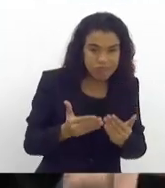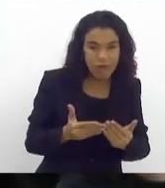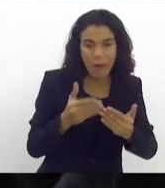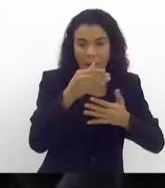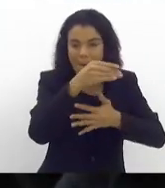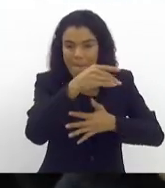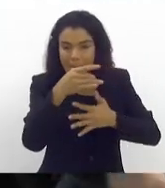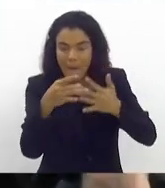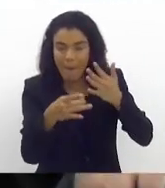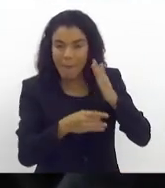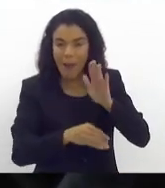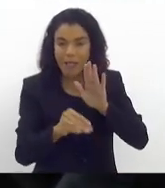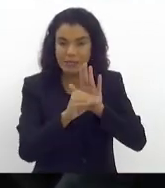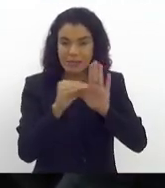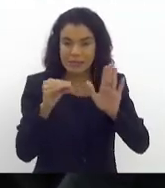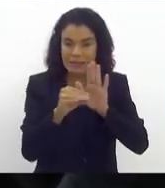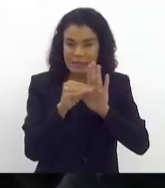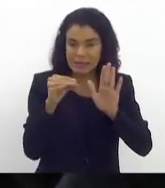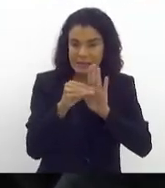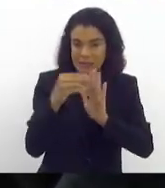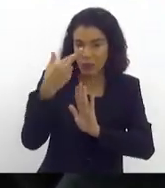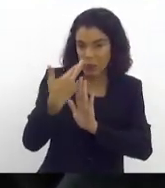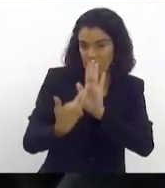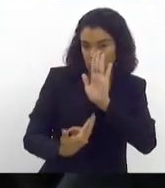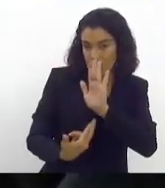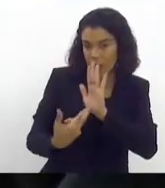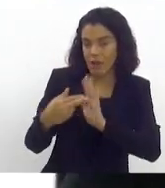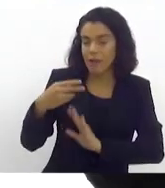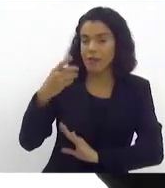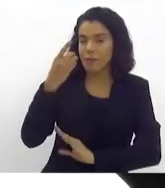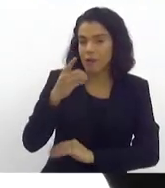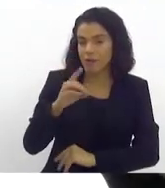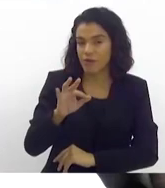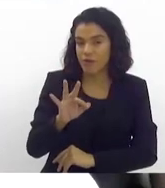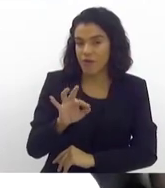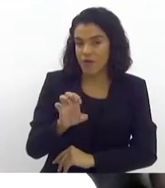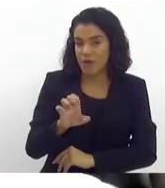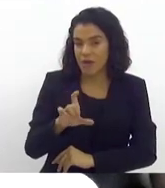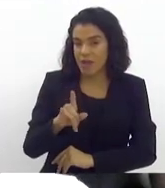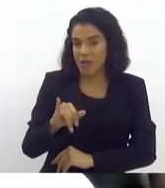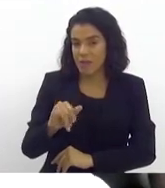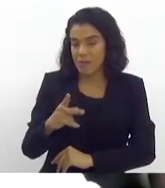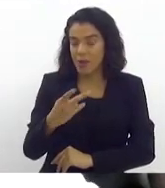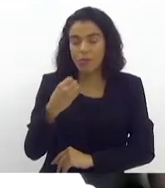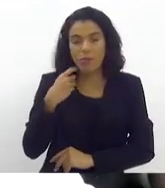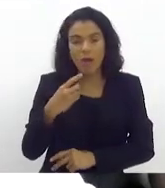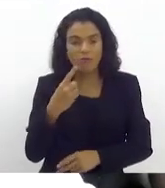as emendas do relator, do deputado Filipinho Raves, para ver se ele corrigiu